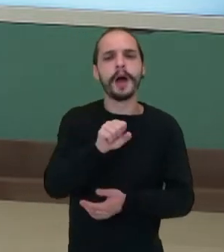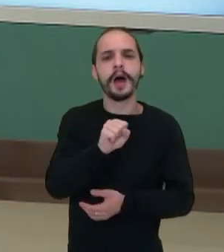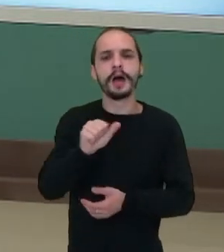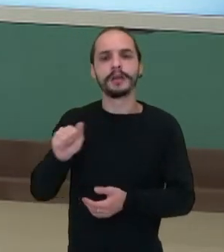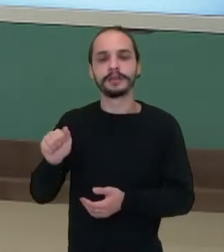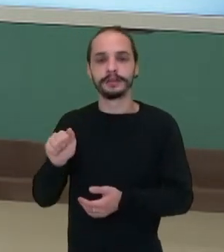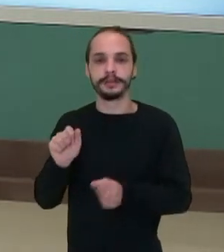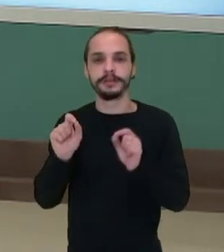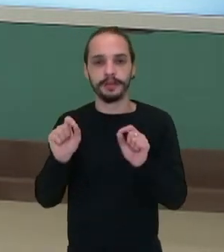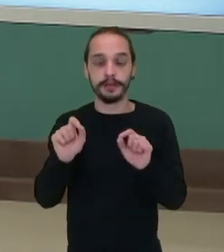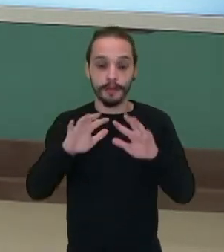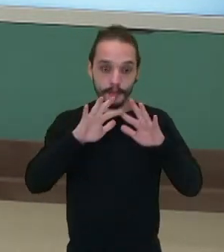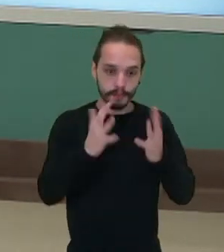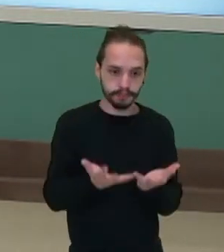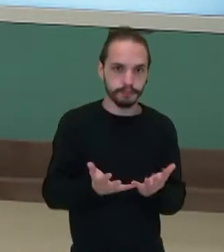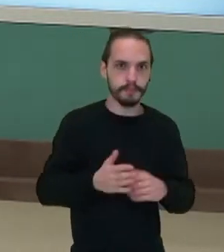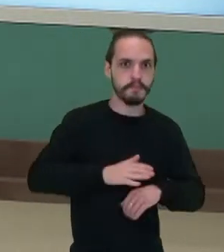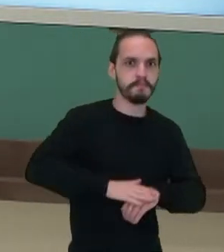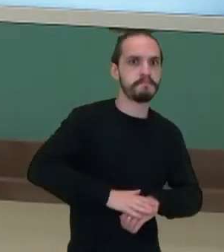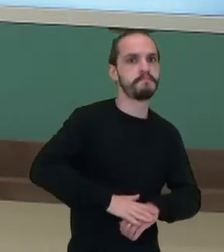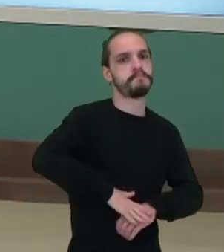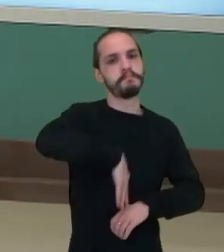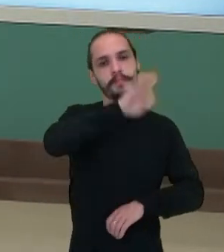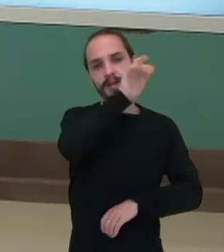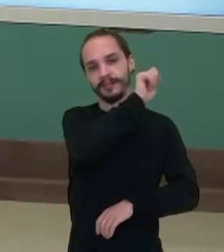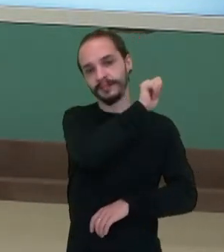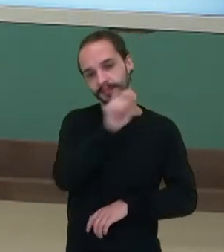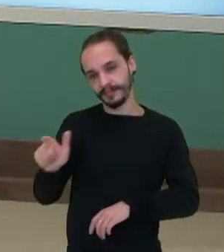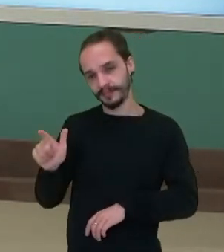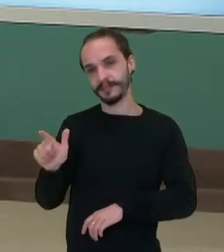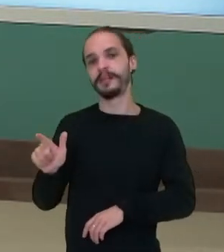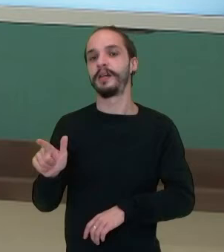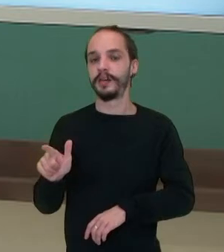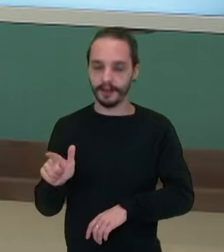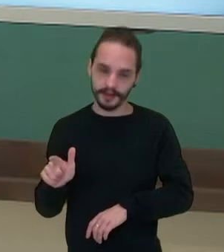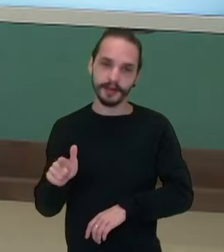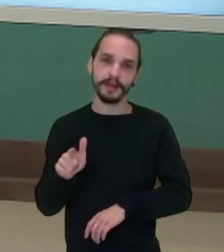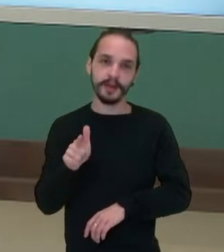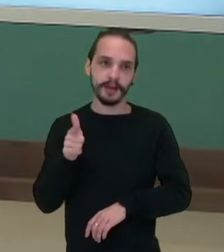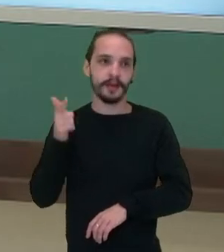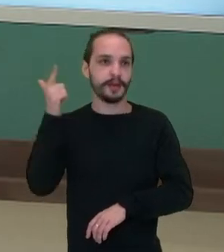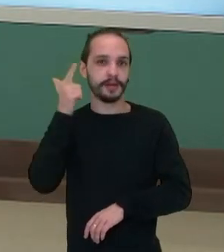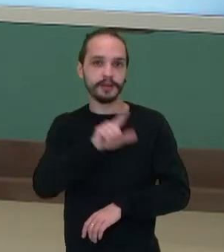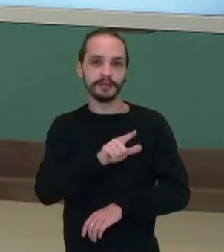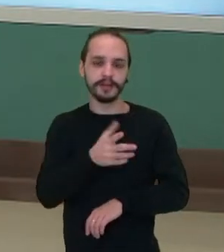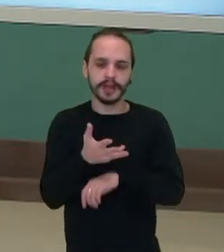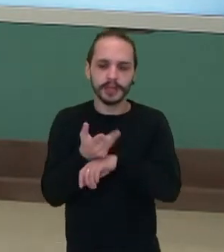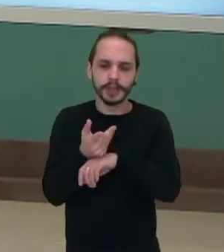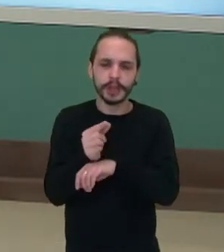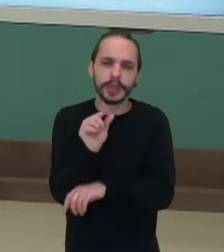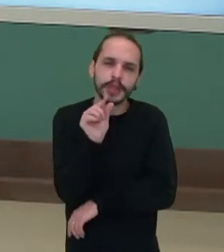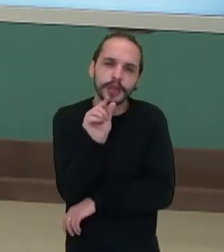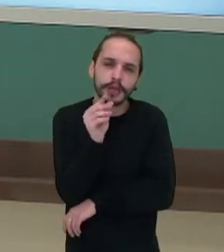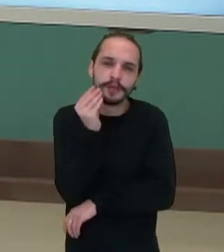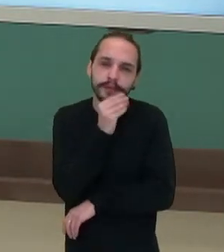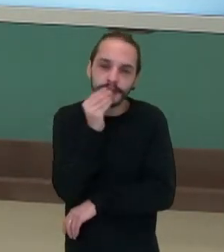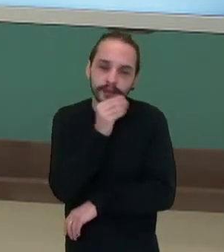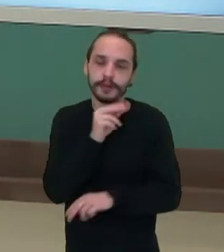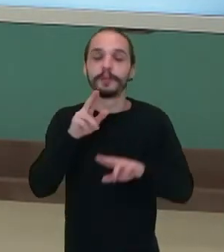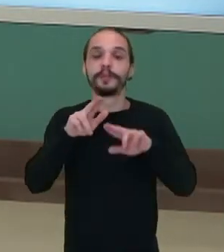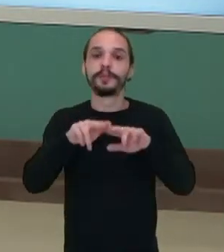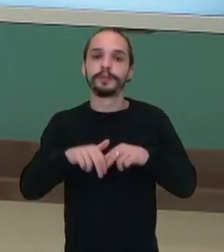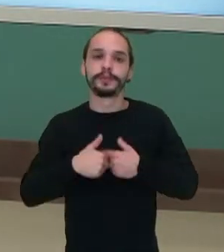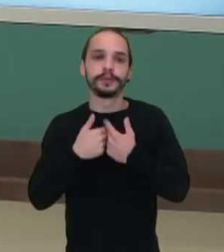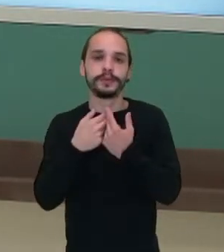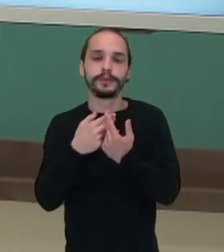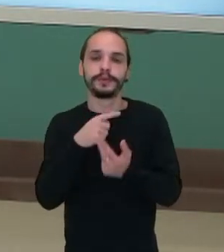massa do planeta ela é muito maior, a aceleração que nós poderíamos promover é muito pequenininha, então praticamente ele